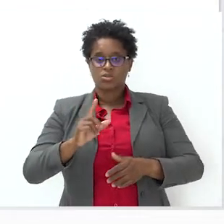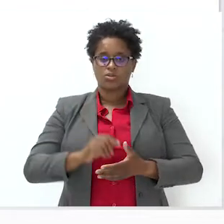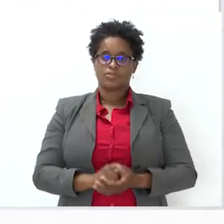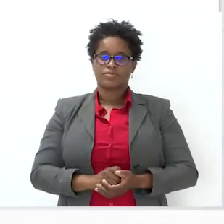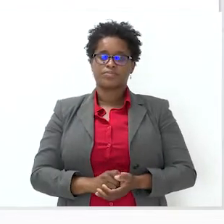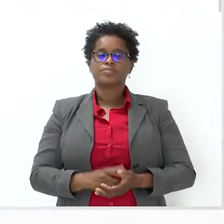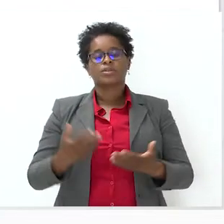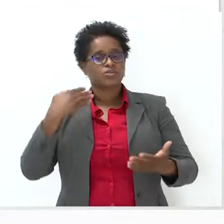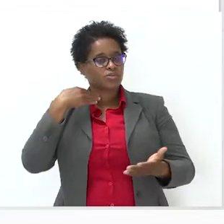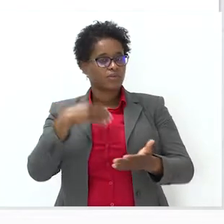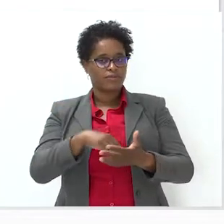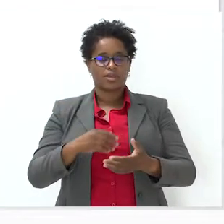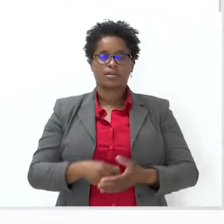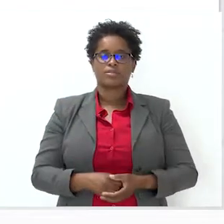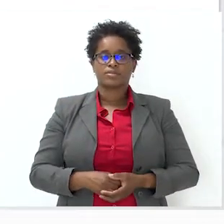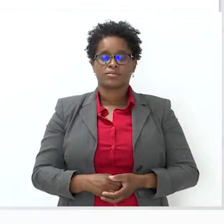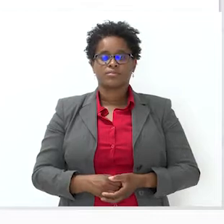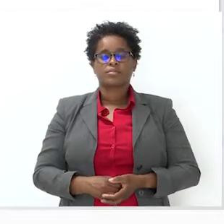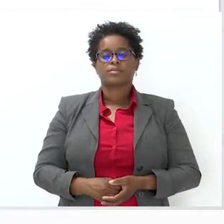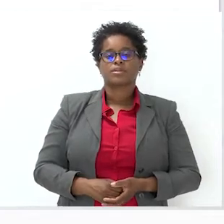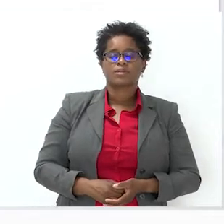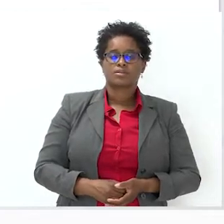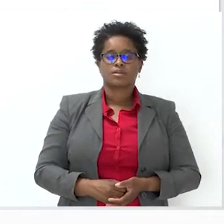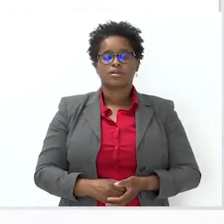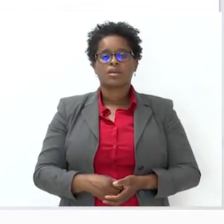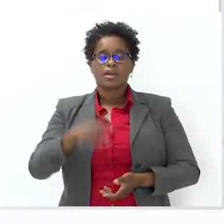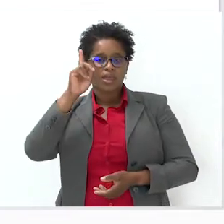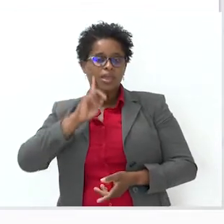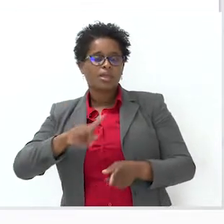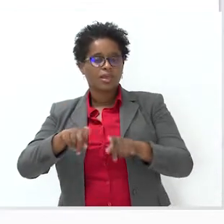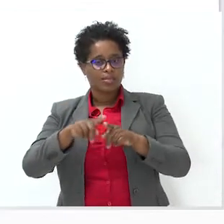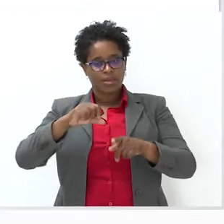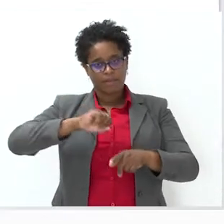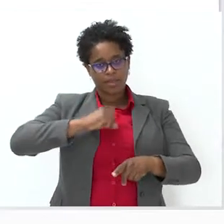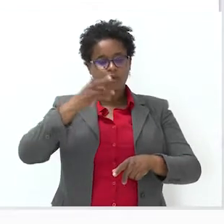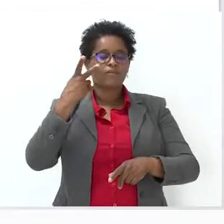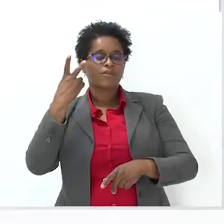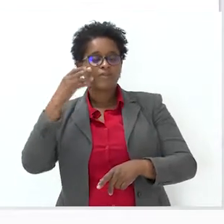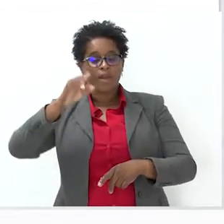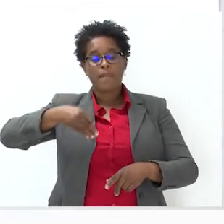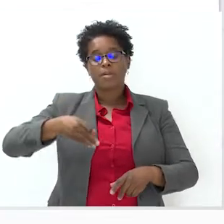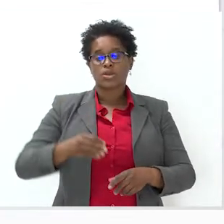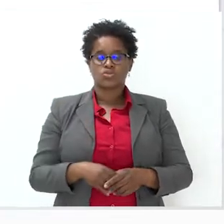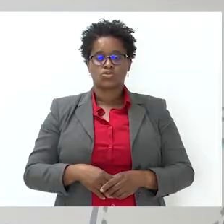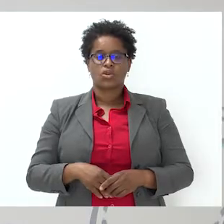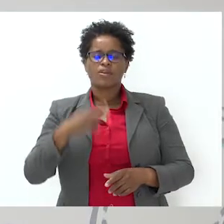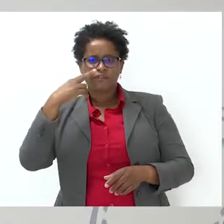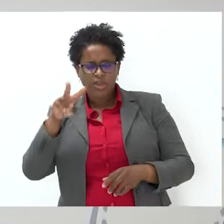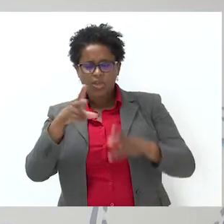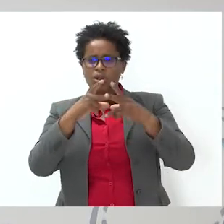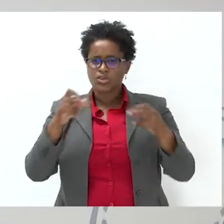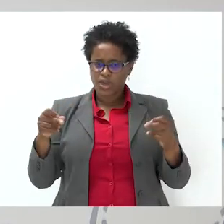não vem às aulas segunda-feira. A minha irmã mora Palmarejo. Então, viram que